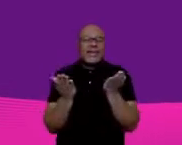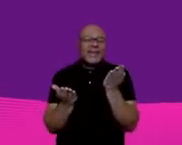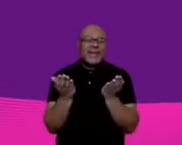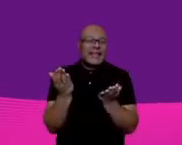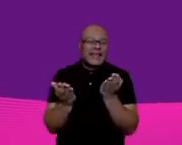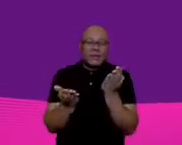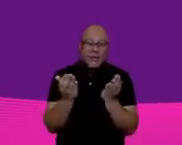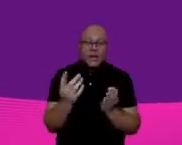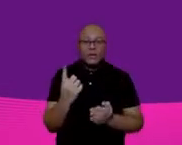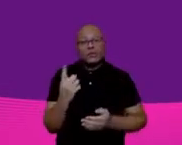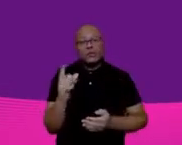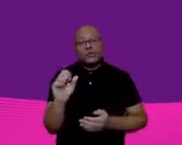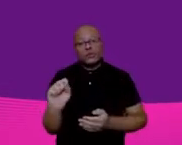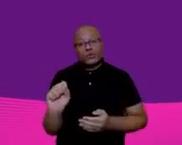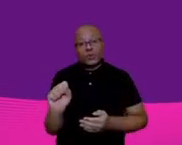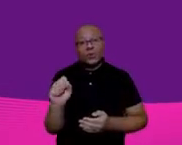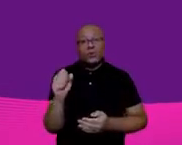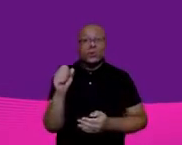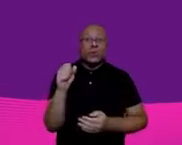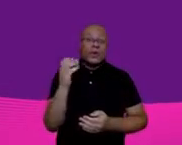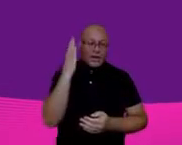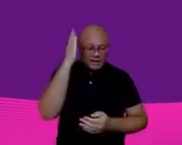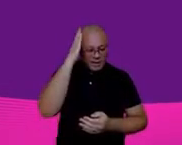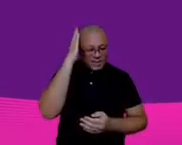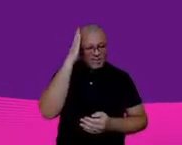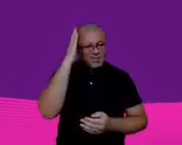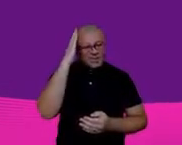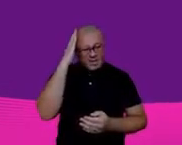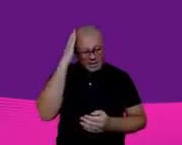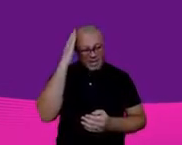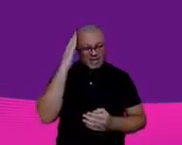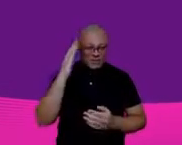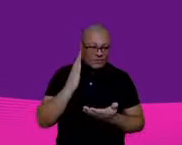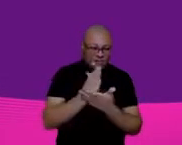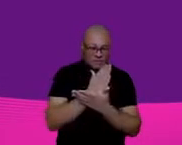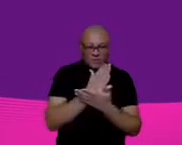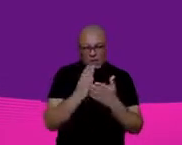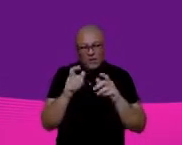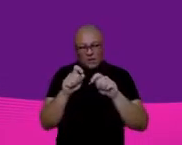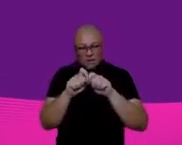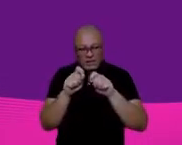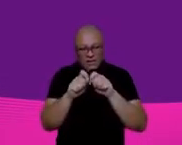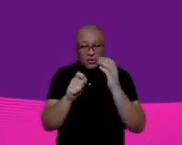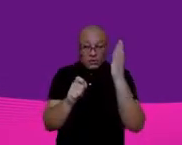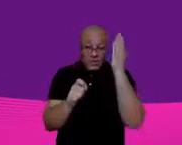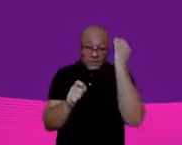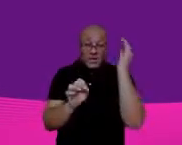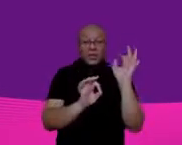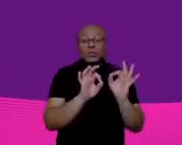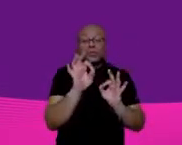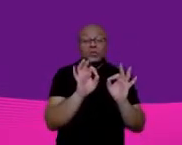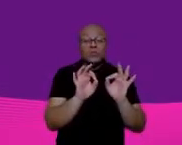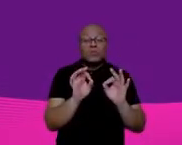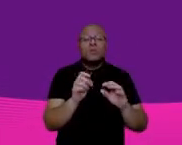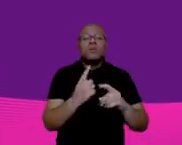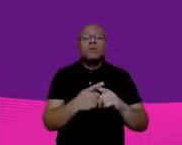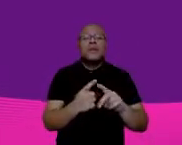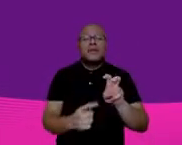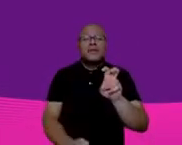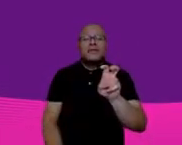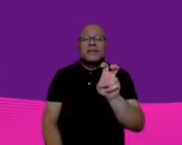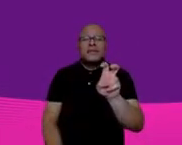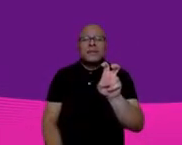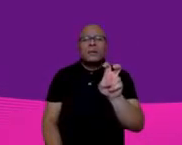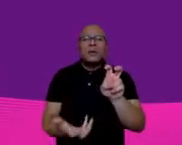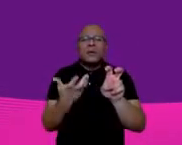18, 18, sei quais são as ressecções, sei o que eu vou fazer. E por que que é 5? Porque nós sempre queremos